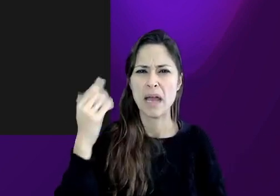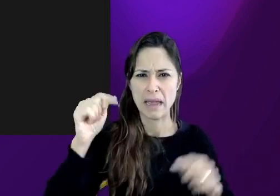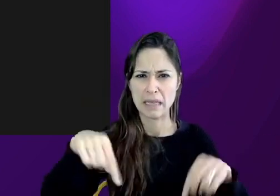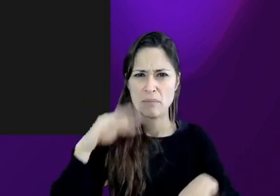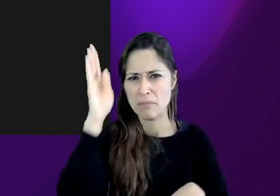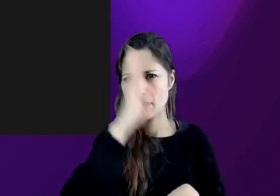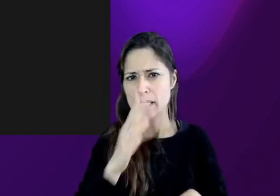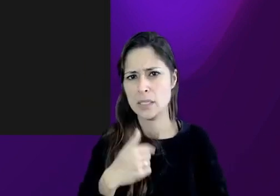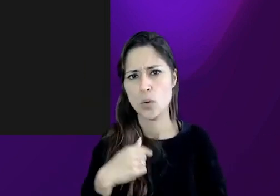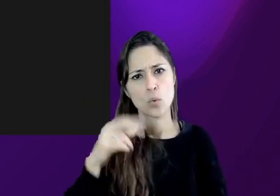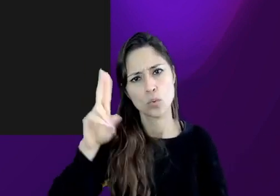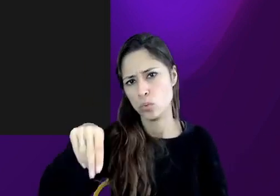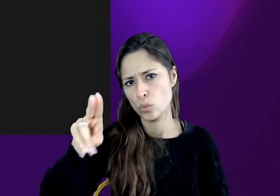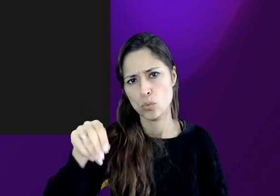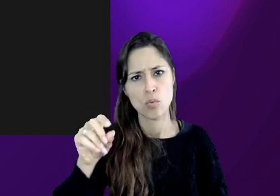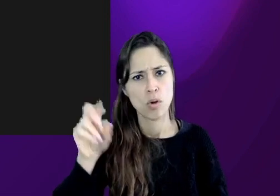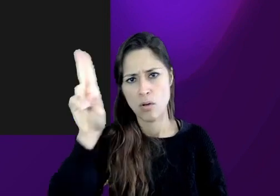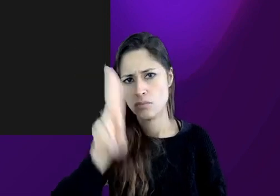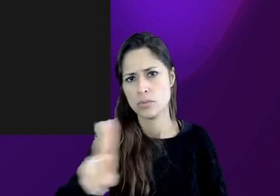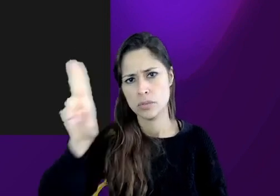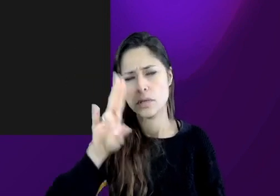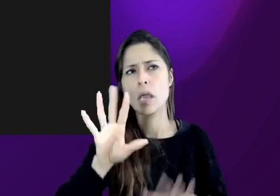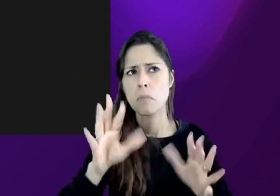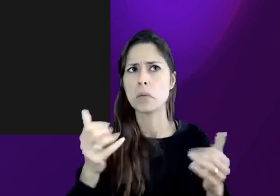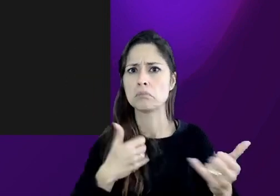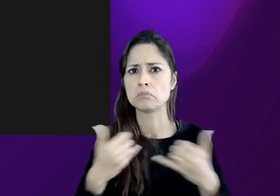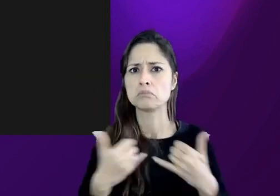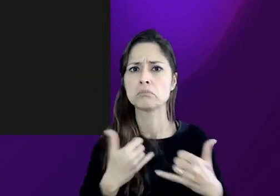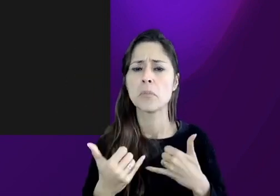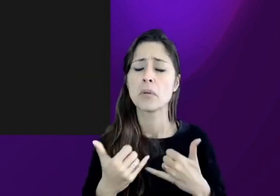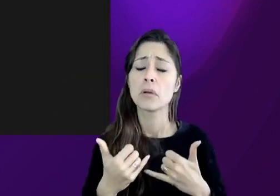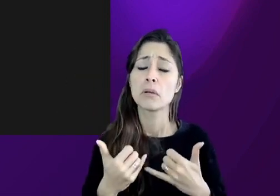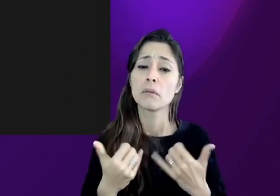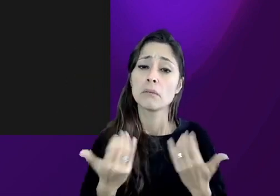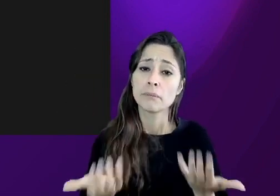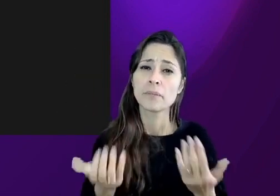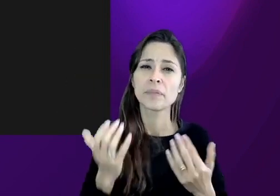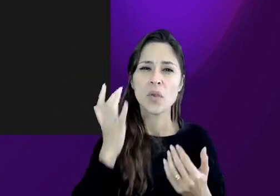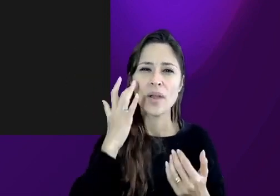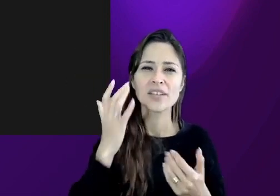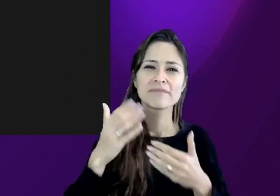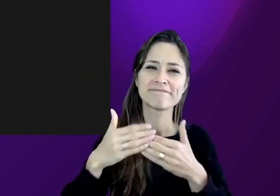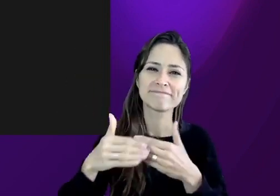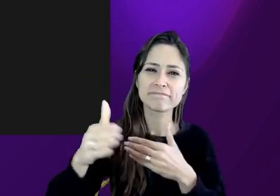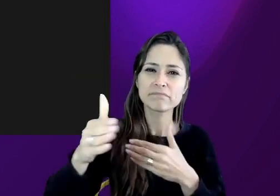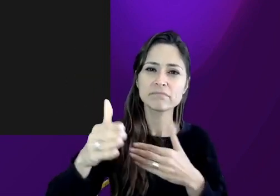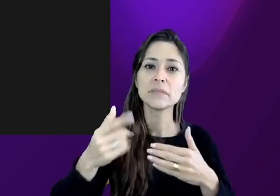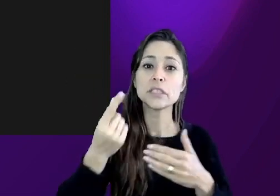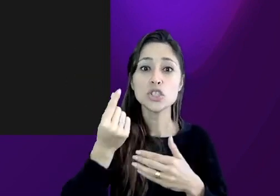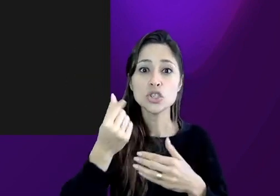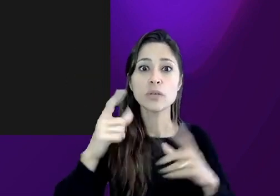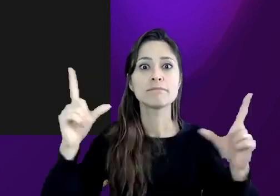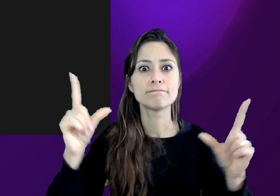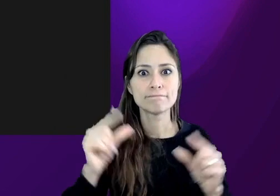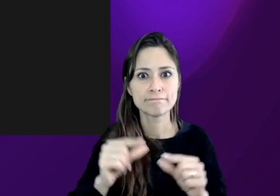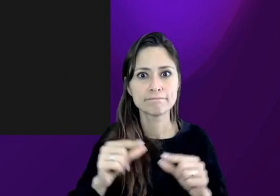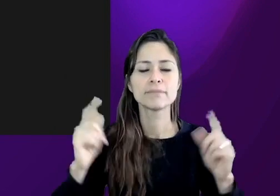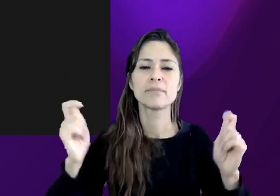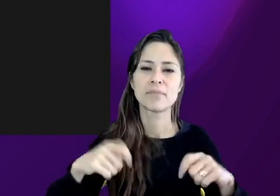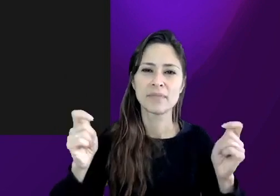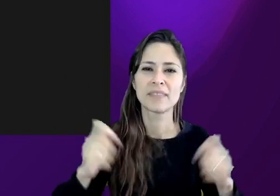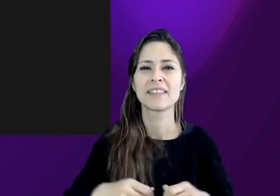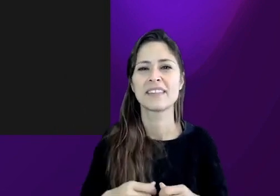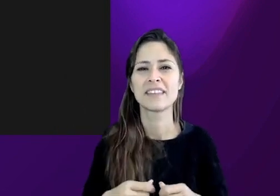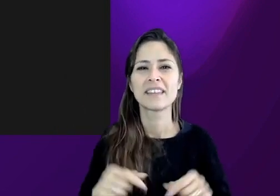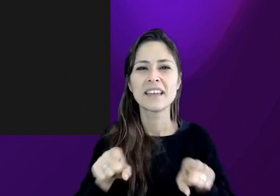tive a oportunidade de testar, mas eu acho que nós vamos caminhar para baratear o custo e ter